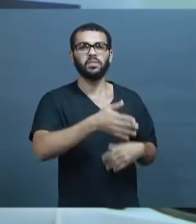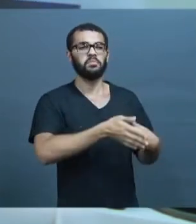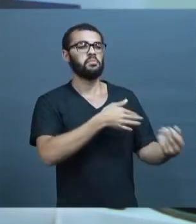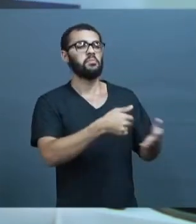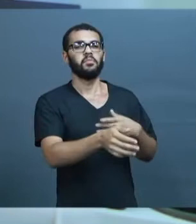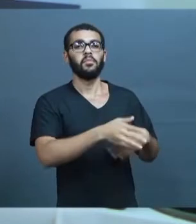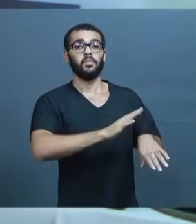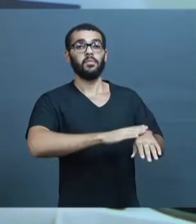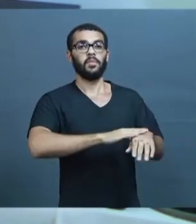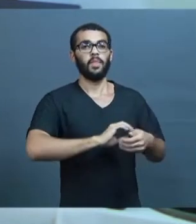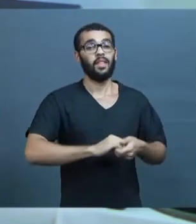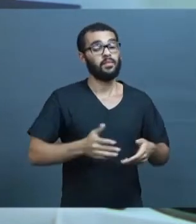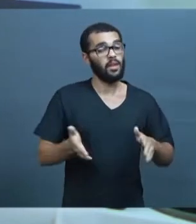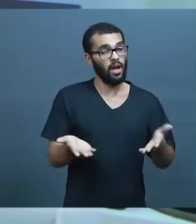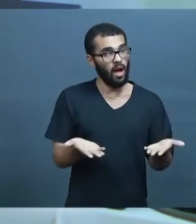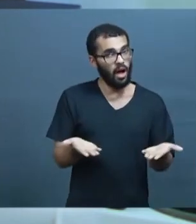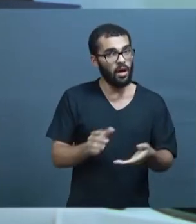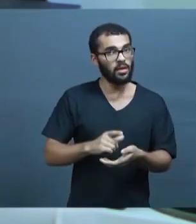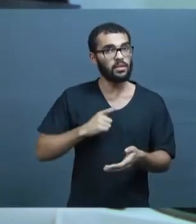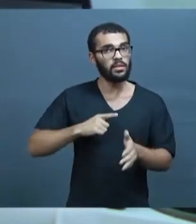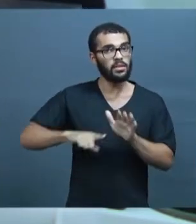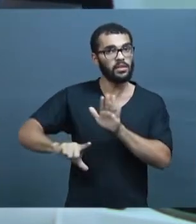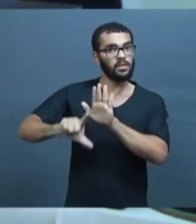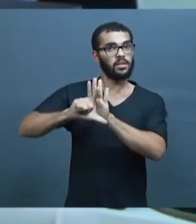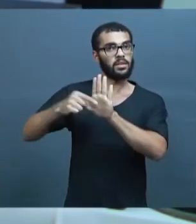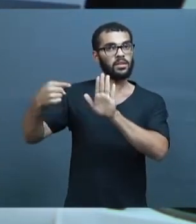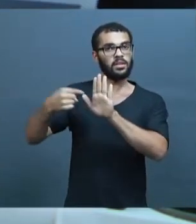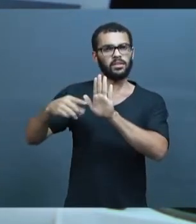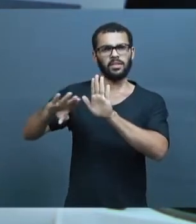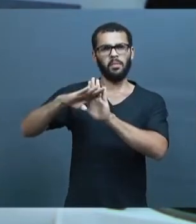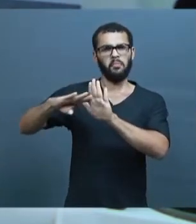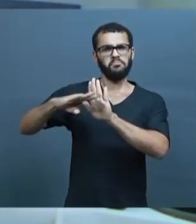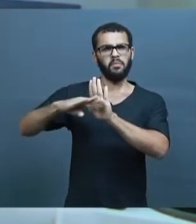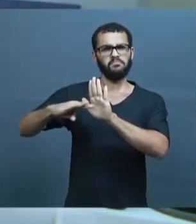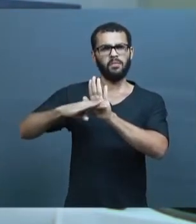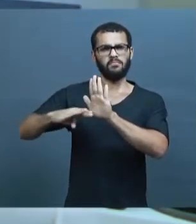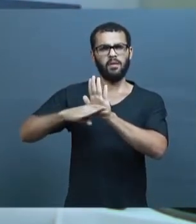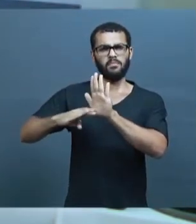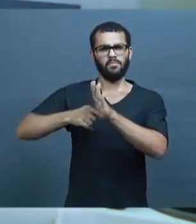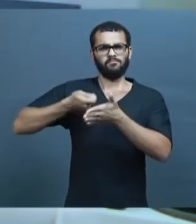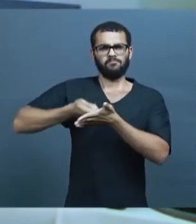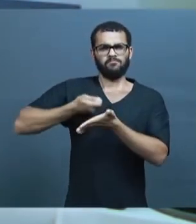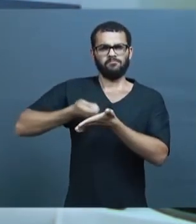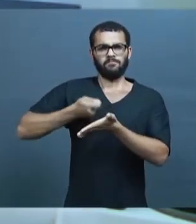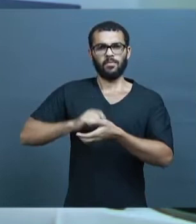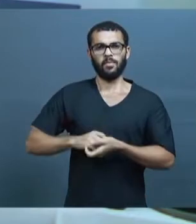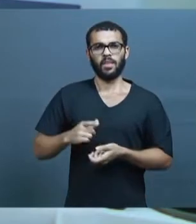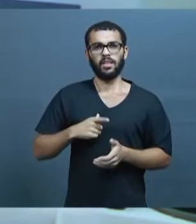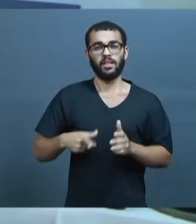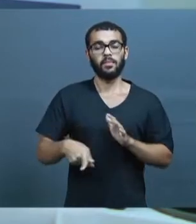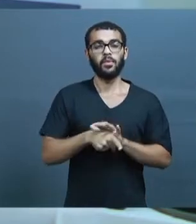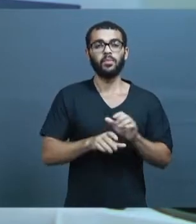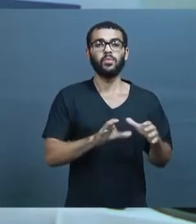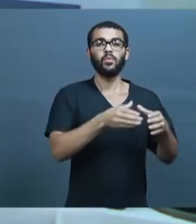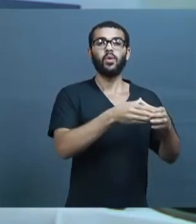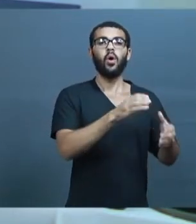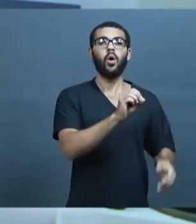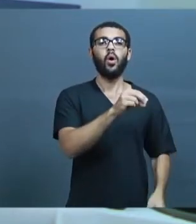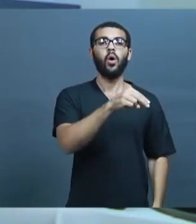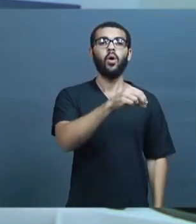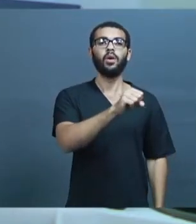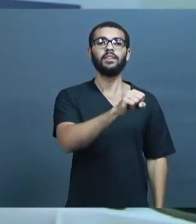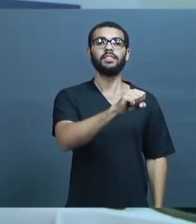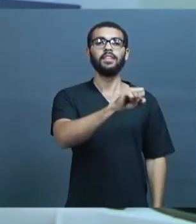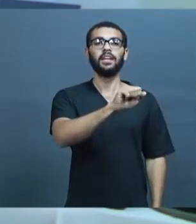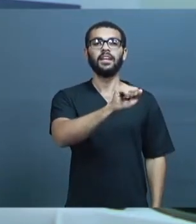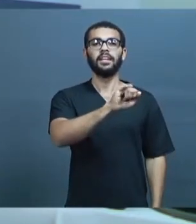nós temos uma lei que rege o uso de animais de laboratório, que é bastante rigorosa, e ela é regida pelo CONSEA, que é o Conselho Nacional de Experimentação